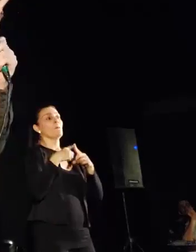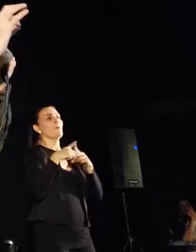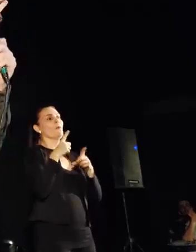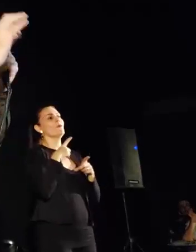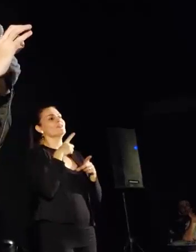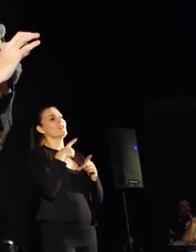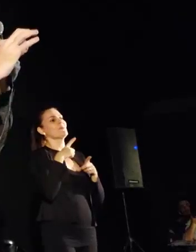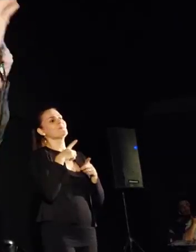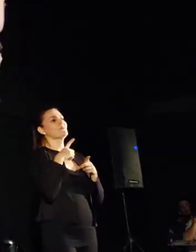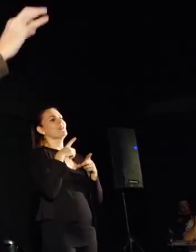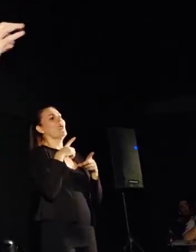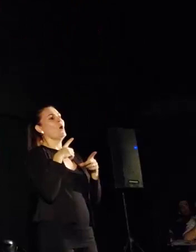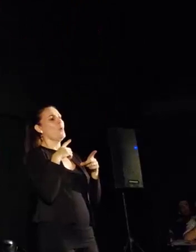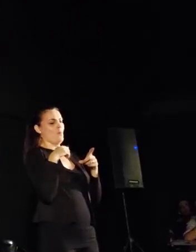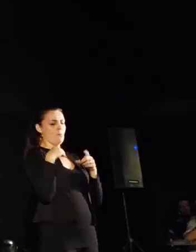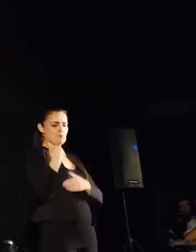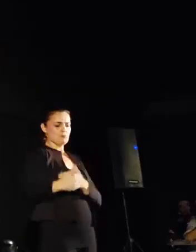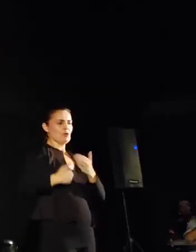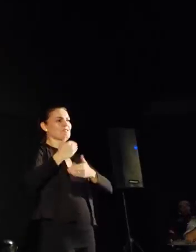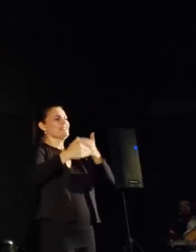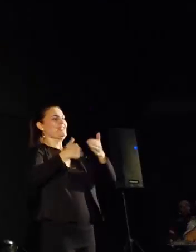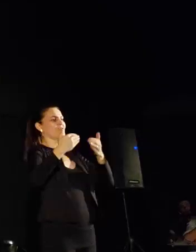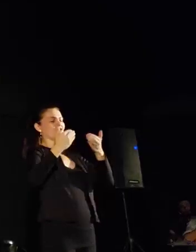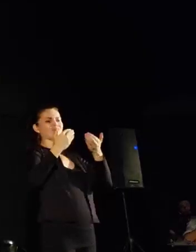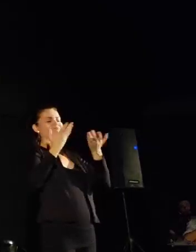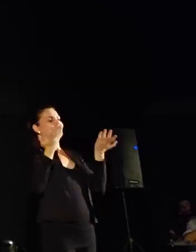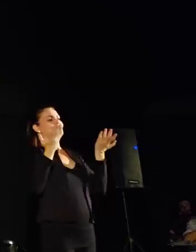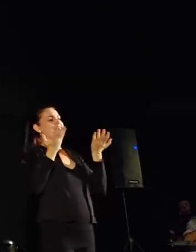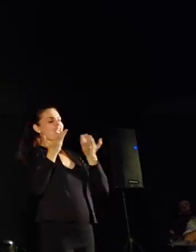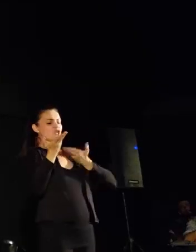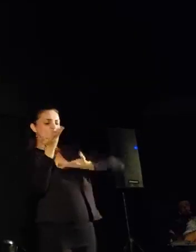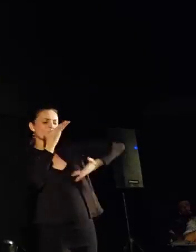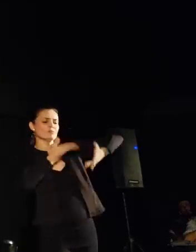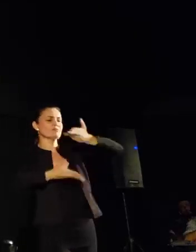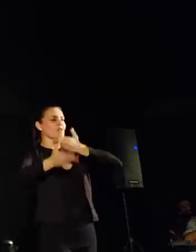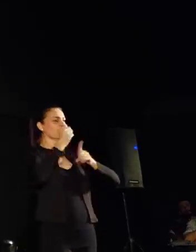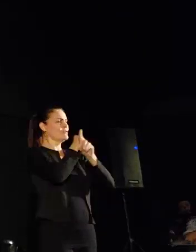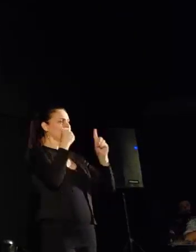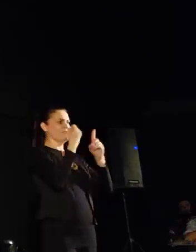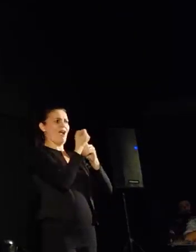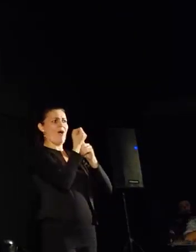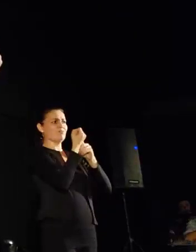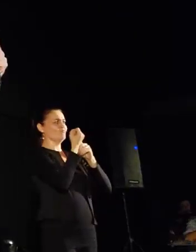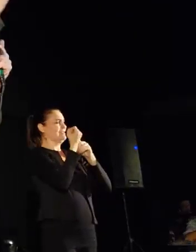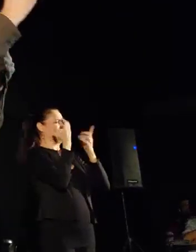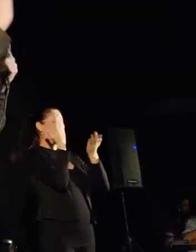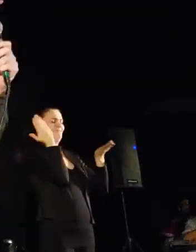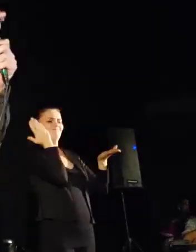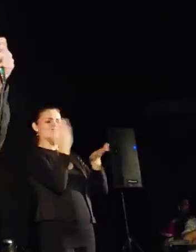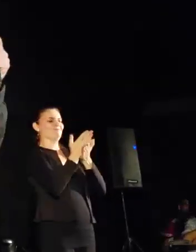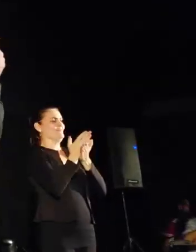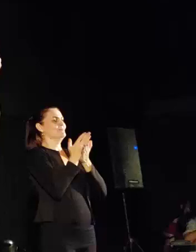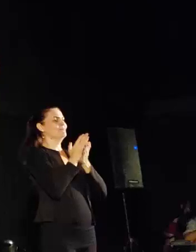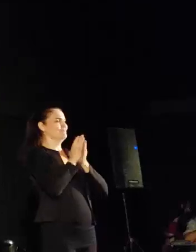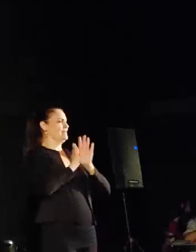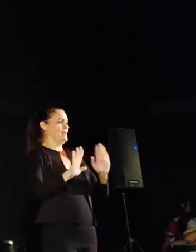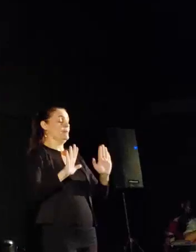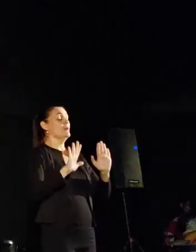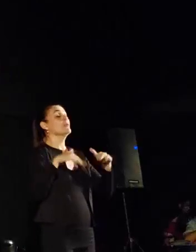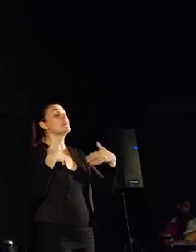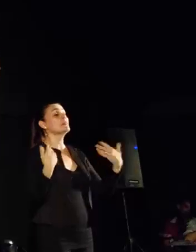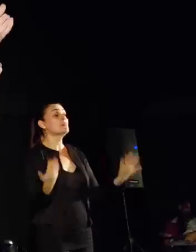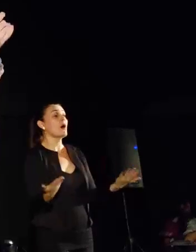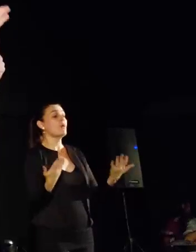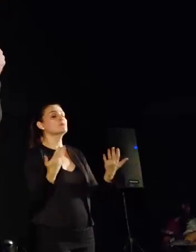radical de toda e qualquer ideia de solidariedade social. Então, sendo assim, qual que é o horizonte possível?